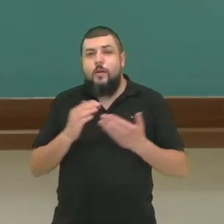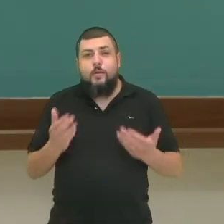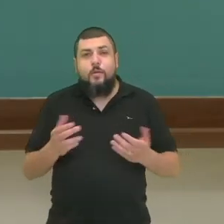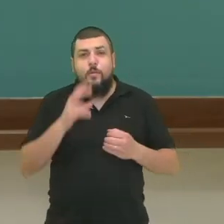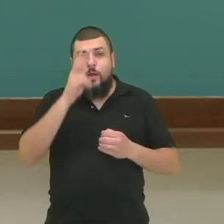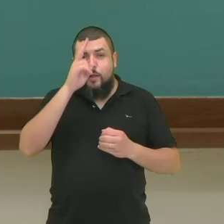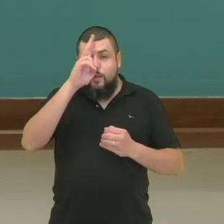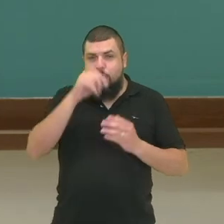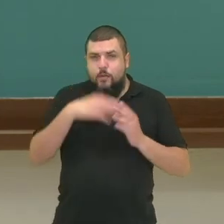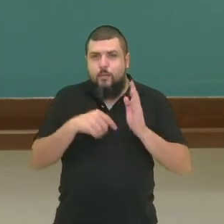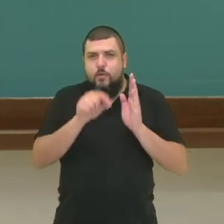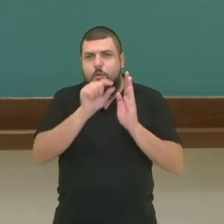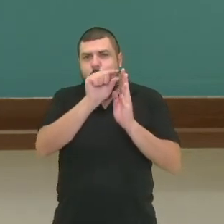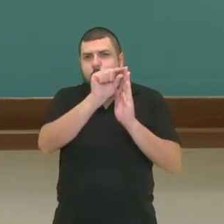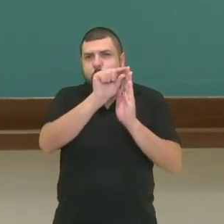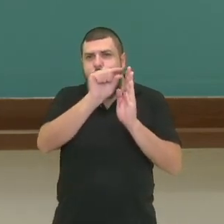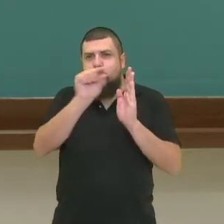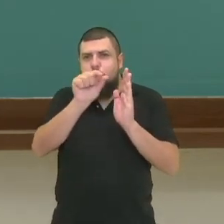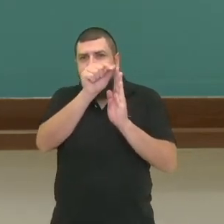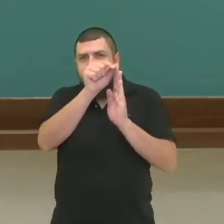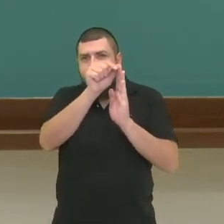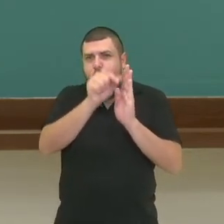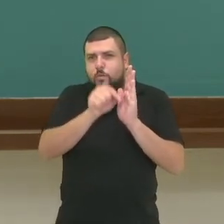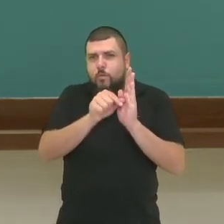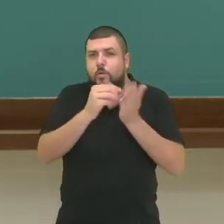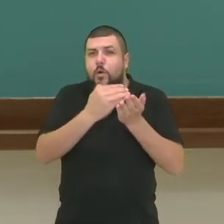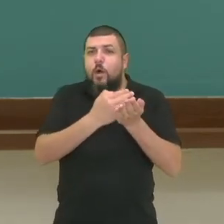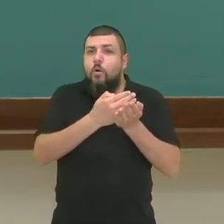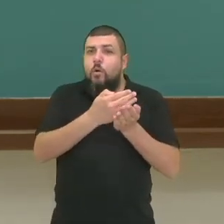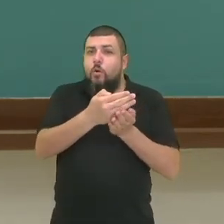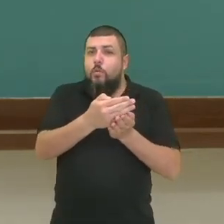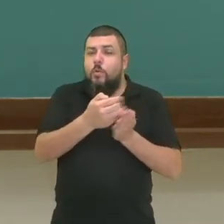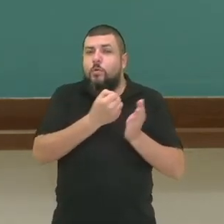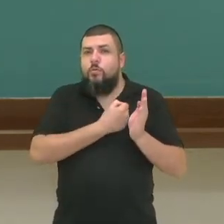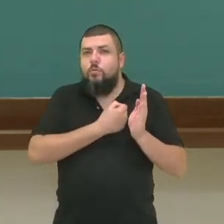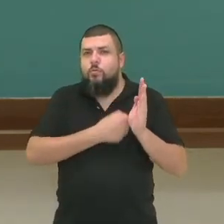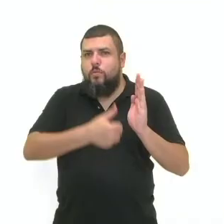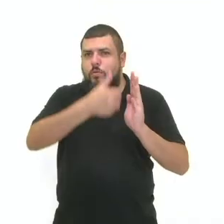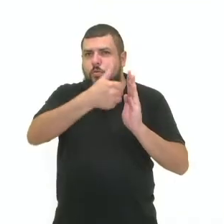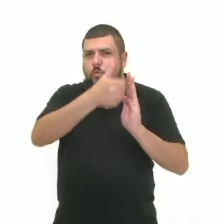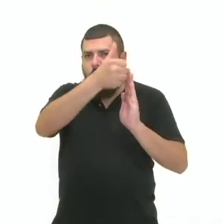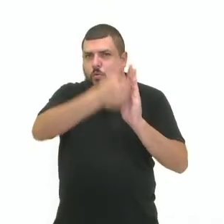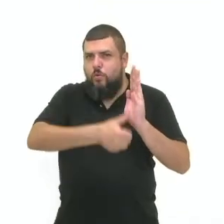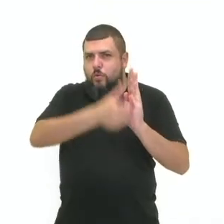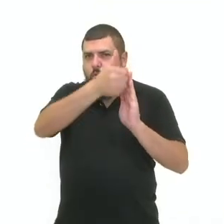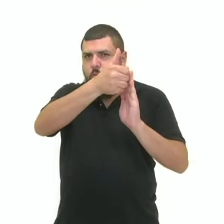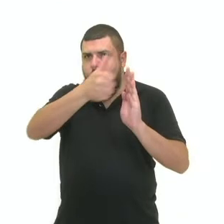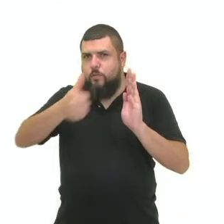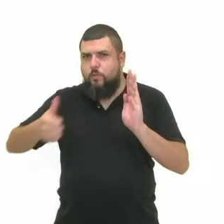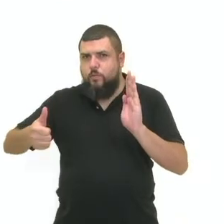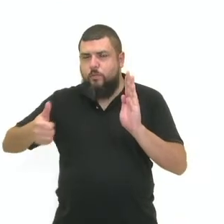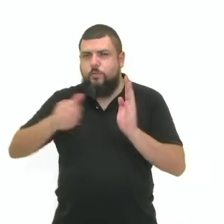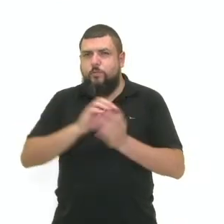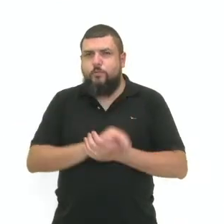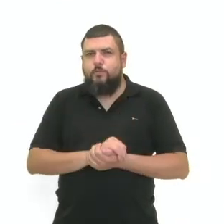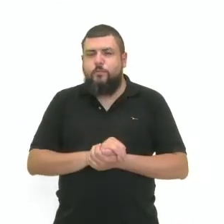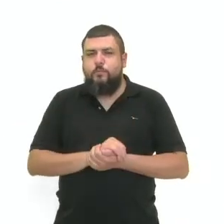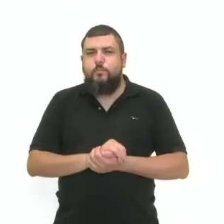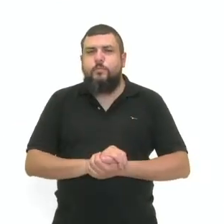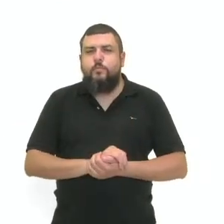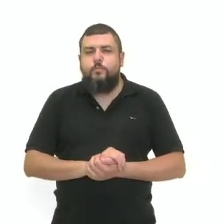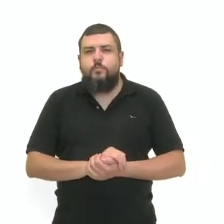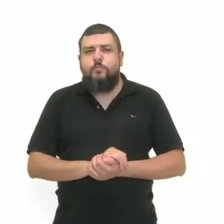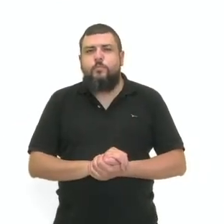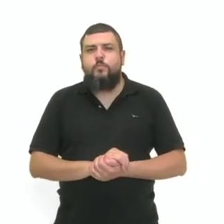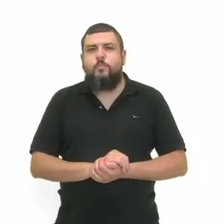começam com 1, certo? Nós temos mais algumas propriedades. Continuaremos, então, na quarta